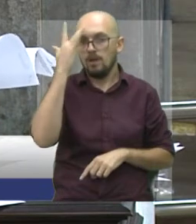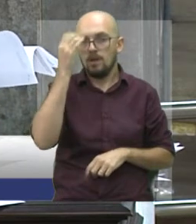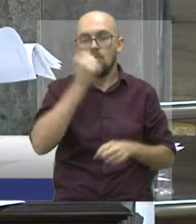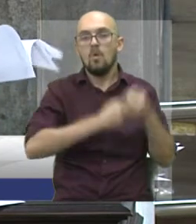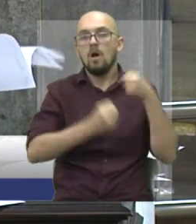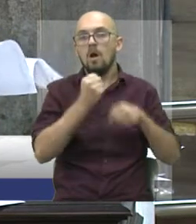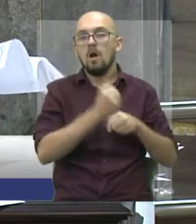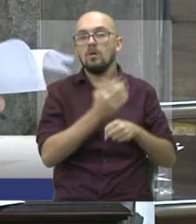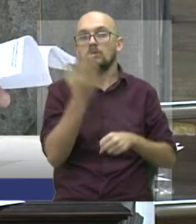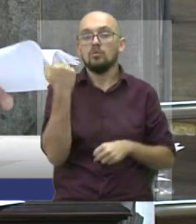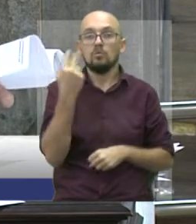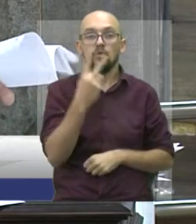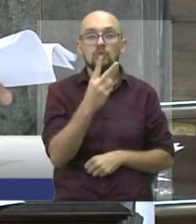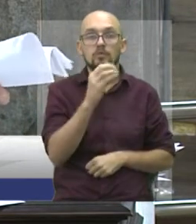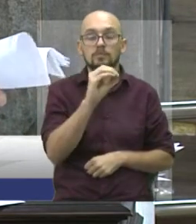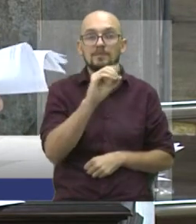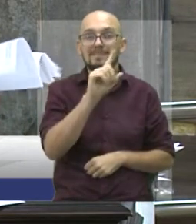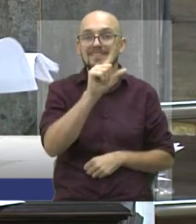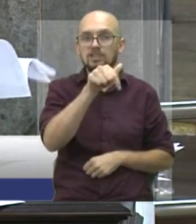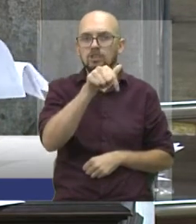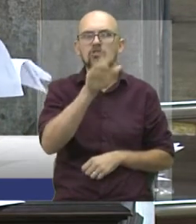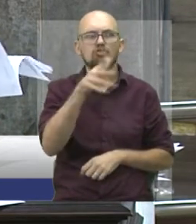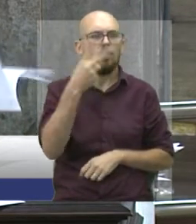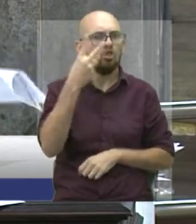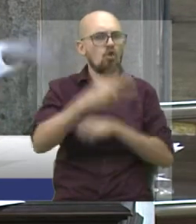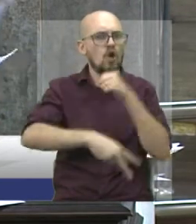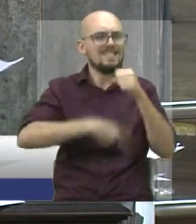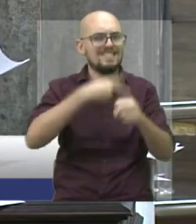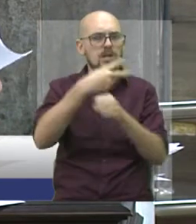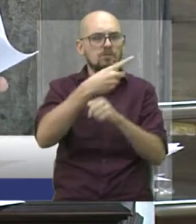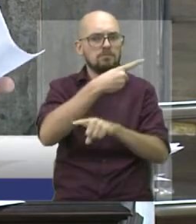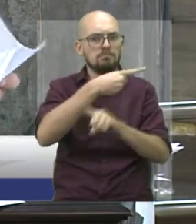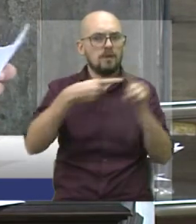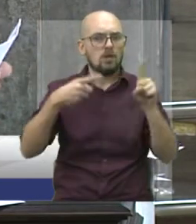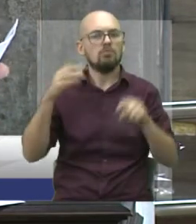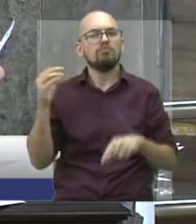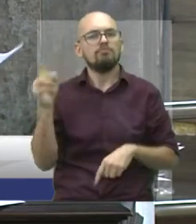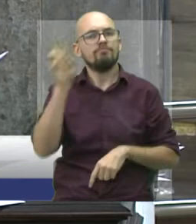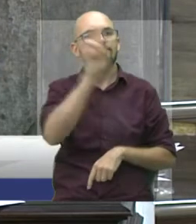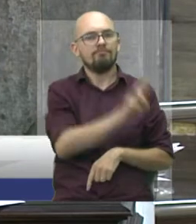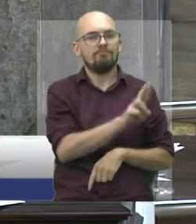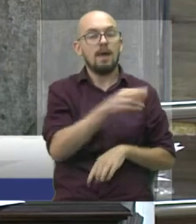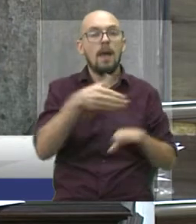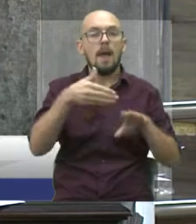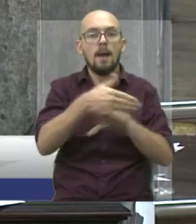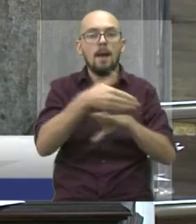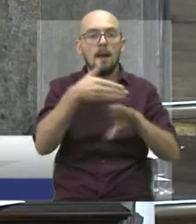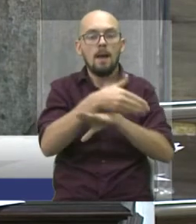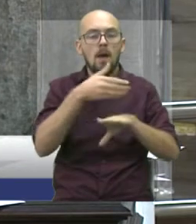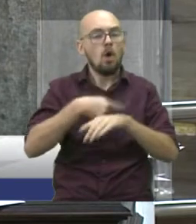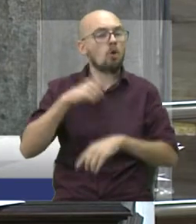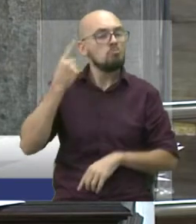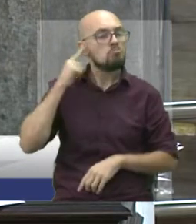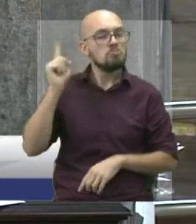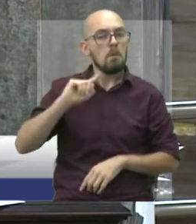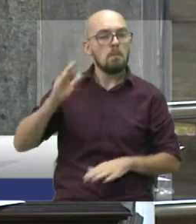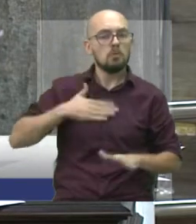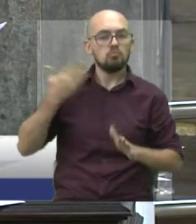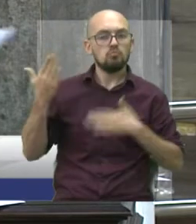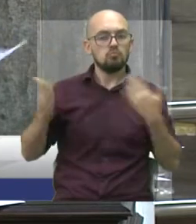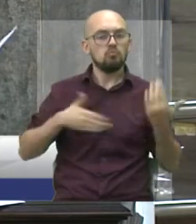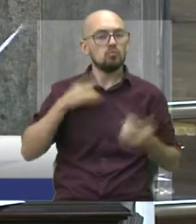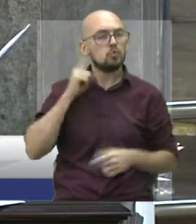Então já faz mais de 2 anos e meio que nós temos uma representante nossa lá. Para mim é surpresa, eu também não